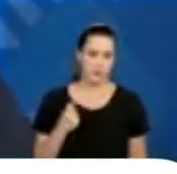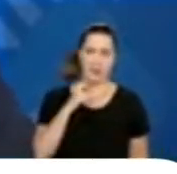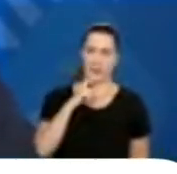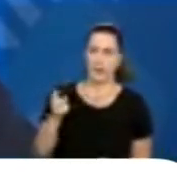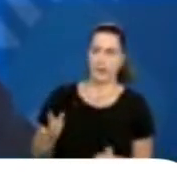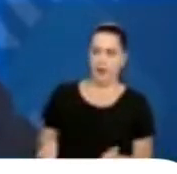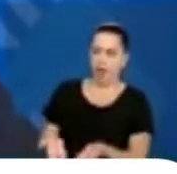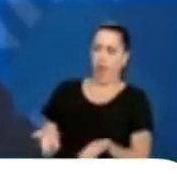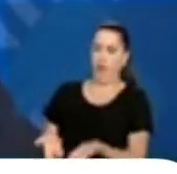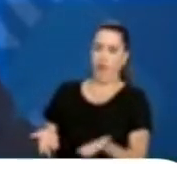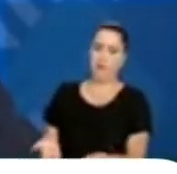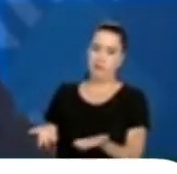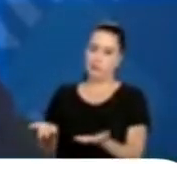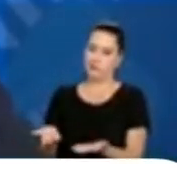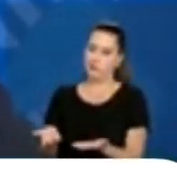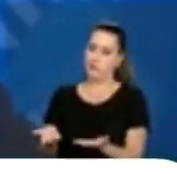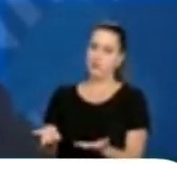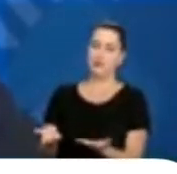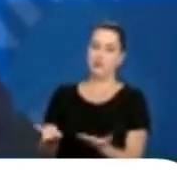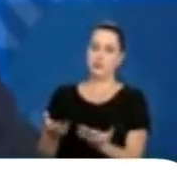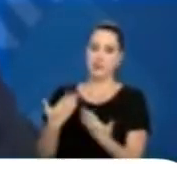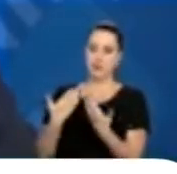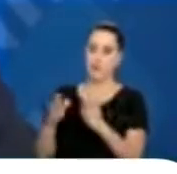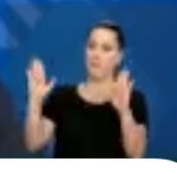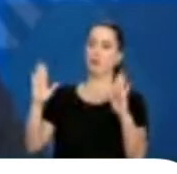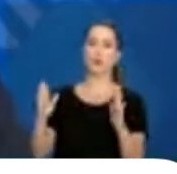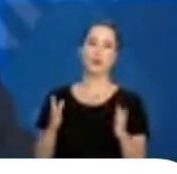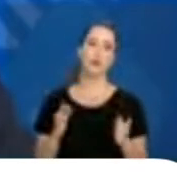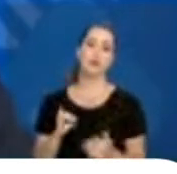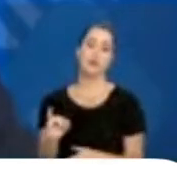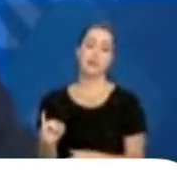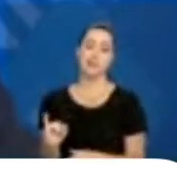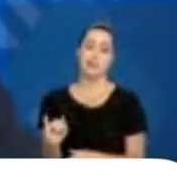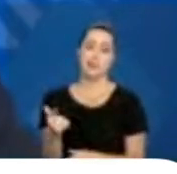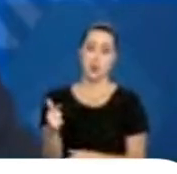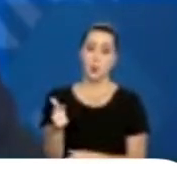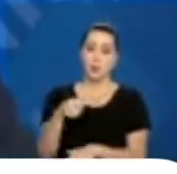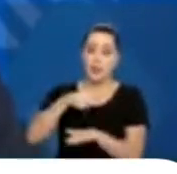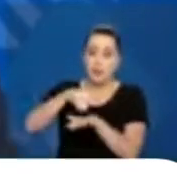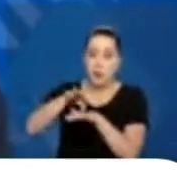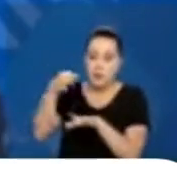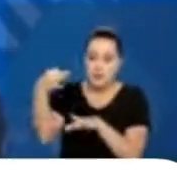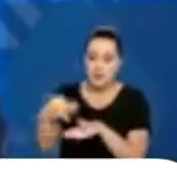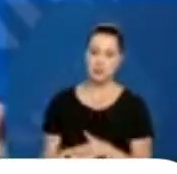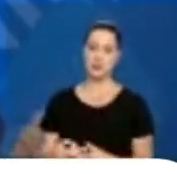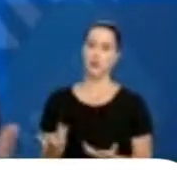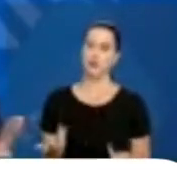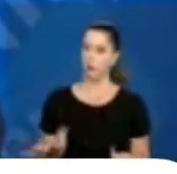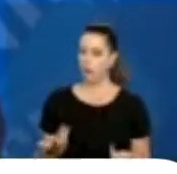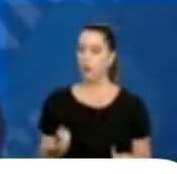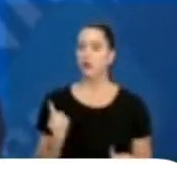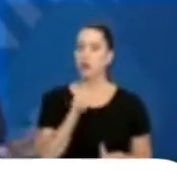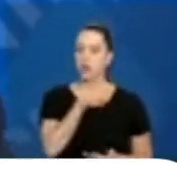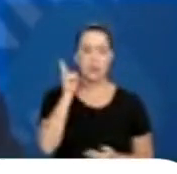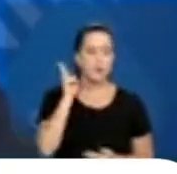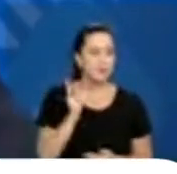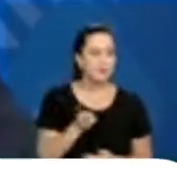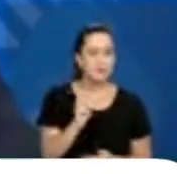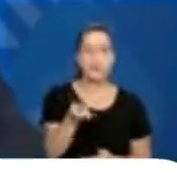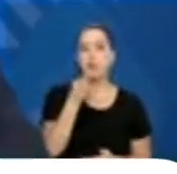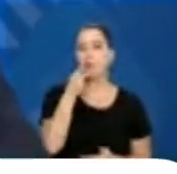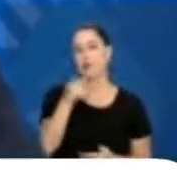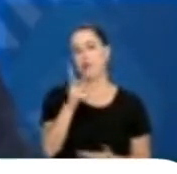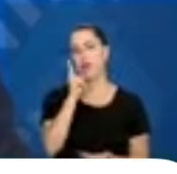medidas que restringam a contenção sem informação adequada. Eu tenho colocado isso várias